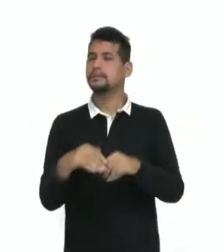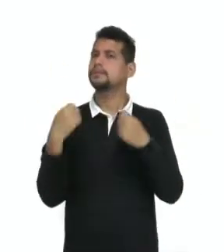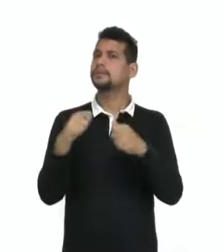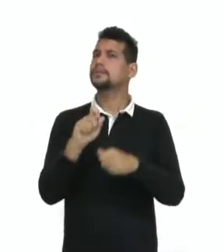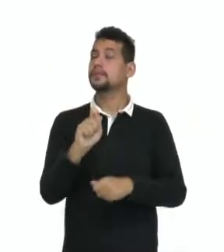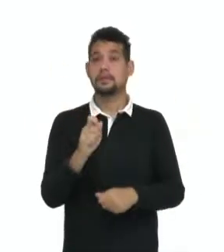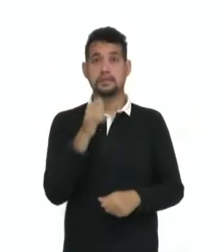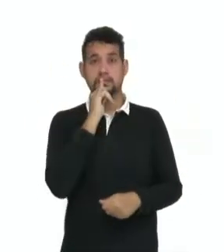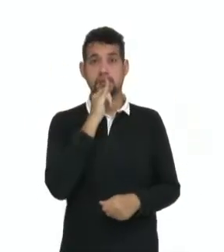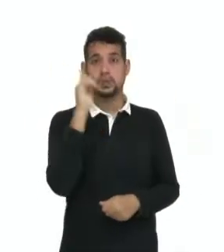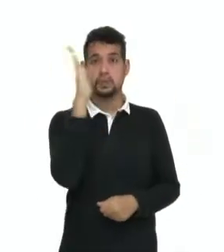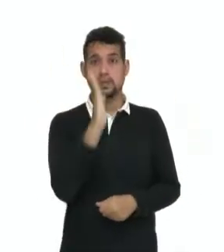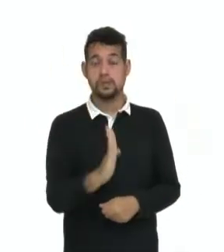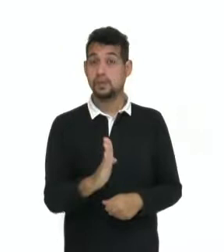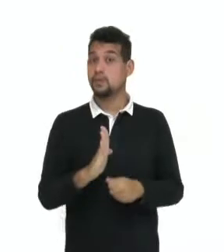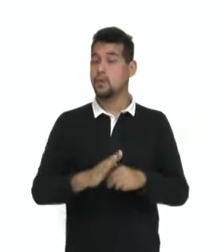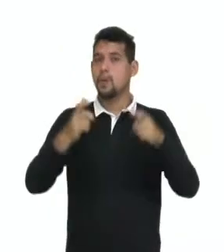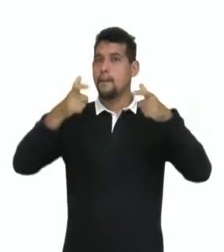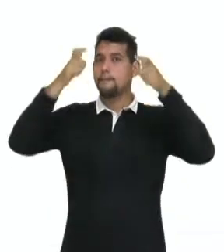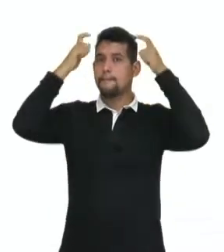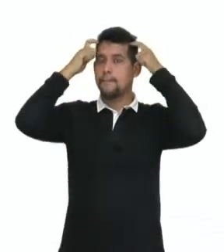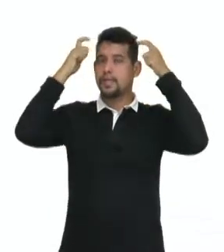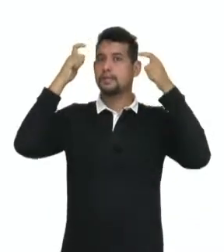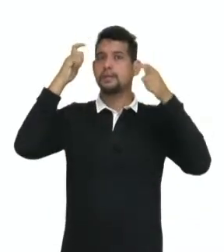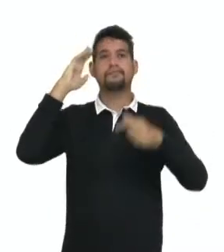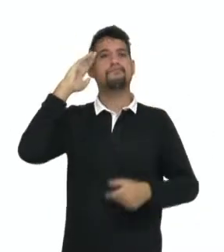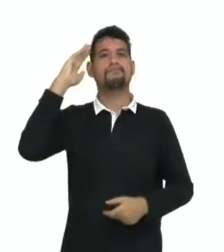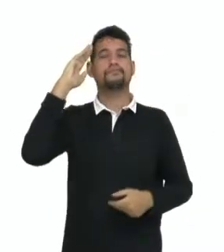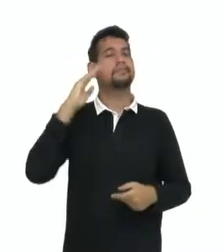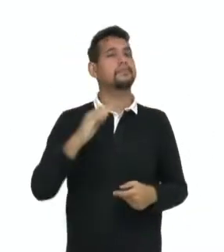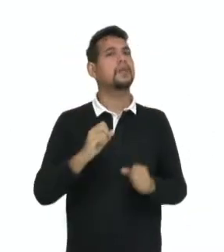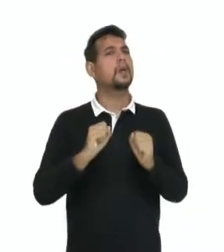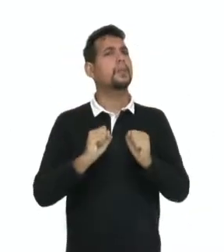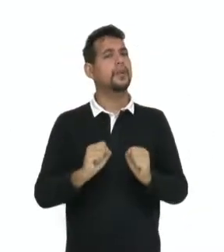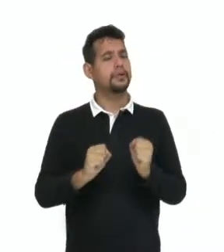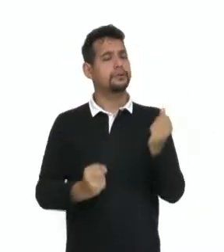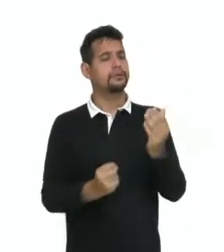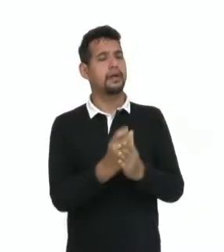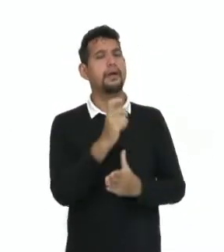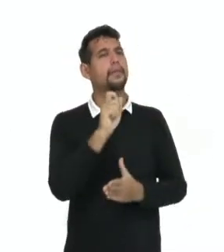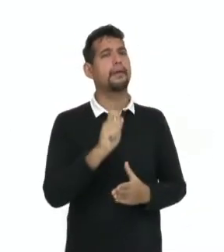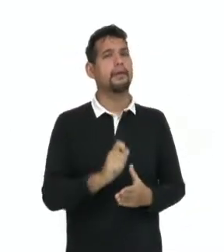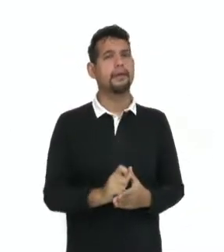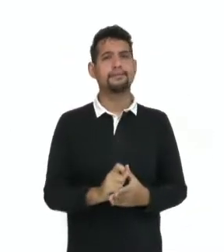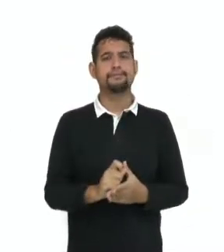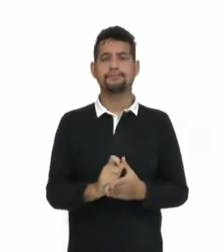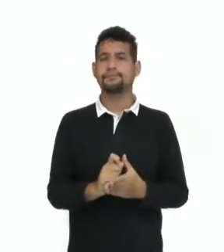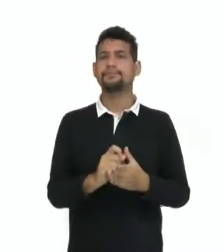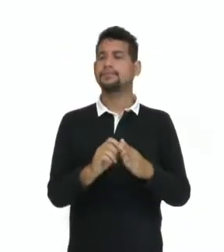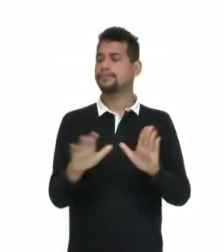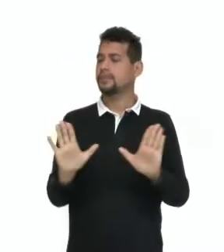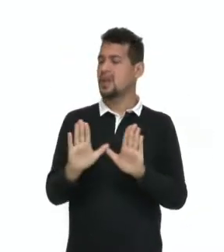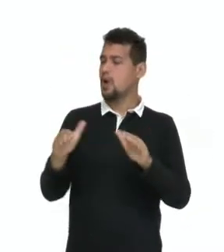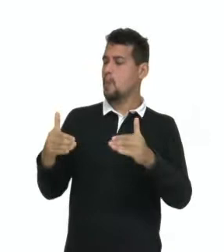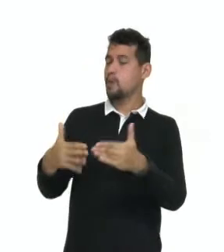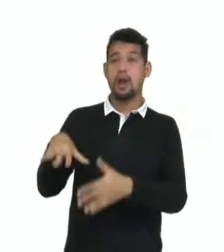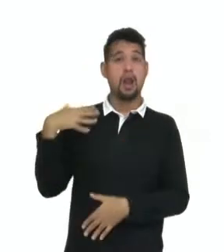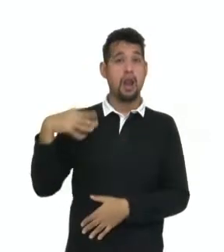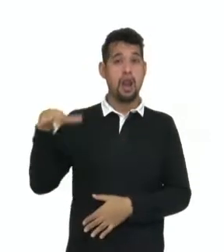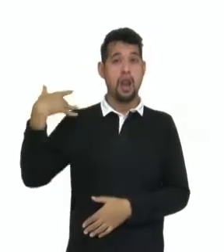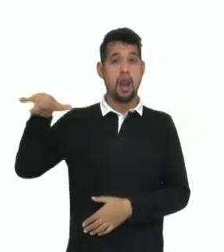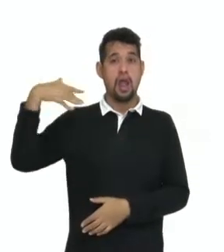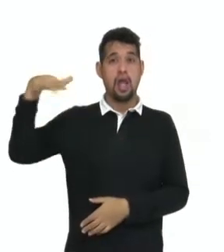no Brasil o príncipe regente poderia criar um poderoso império, permanecer